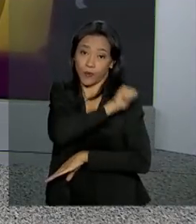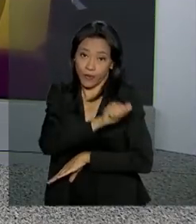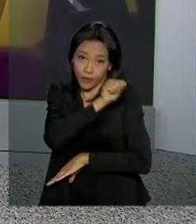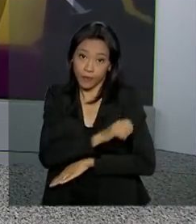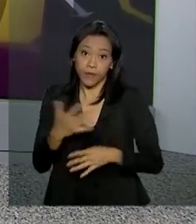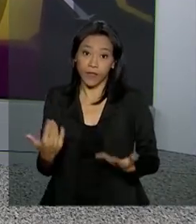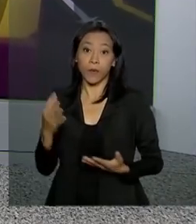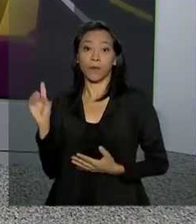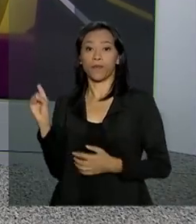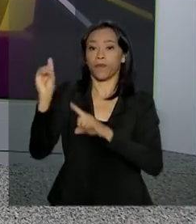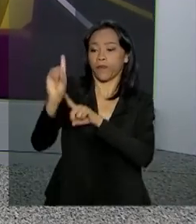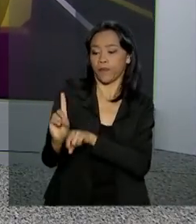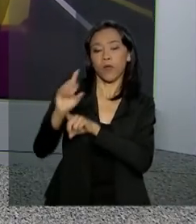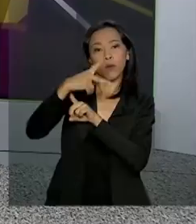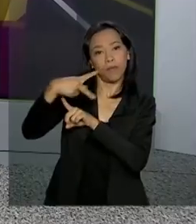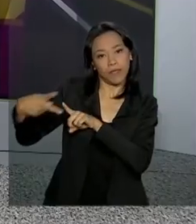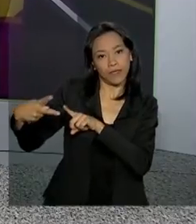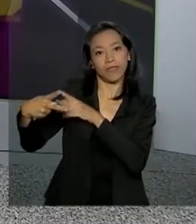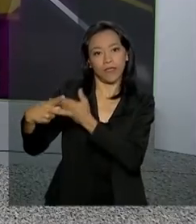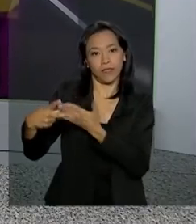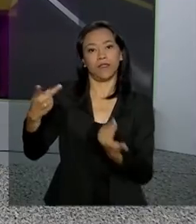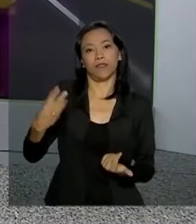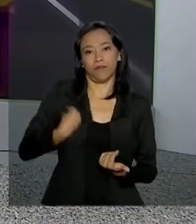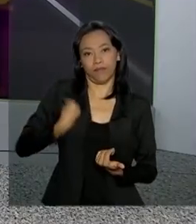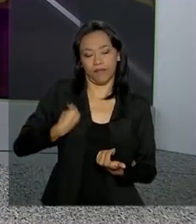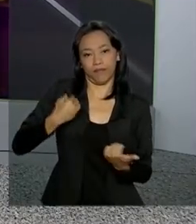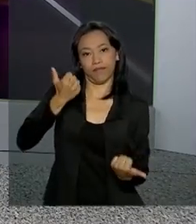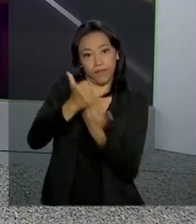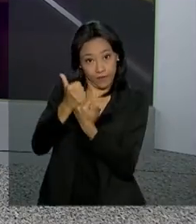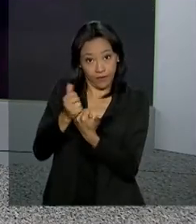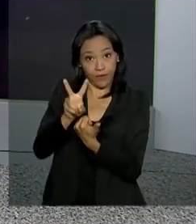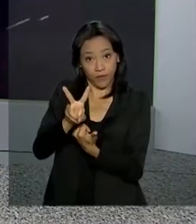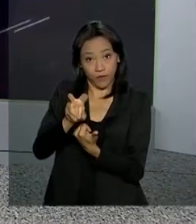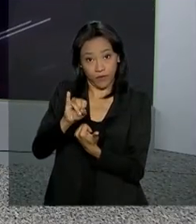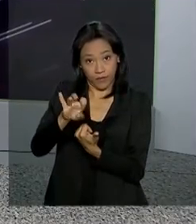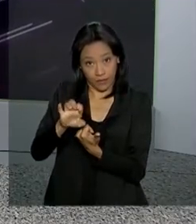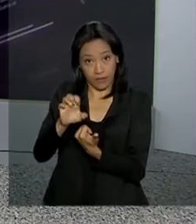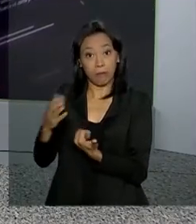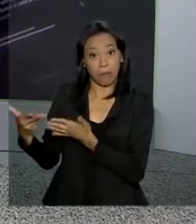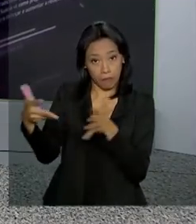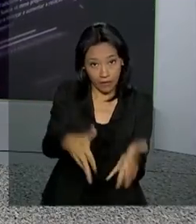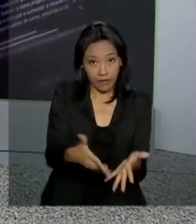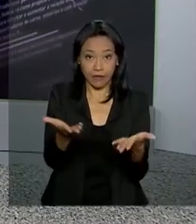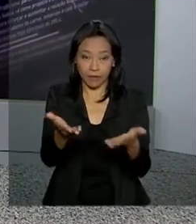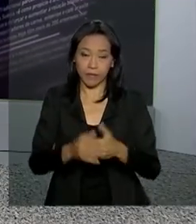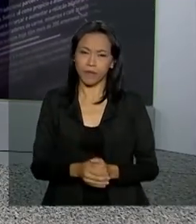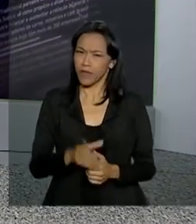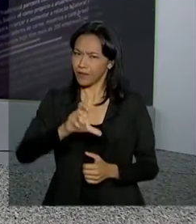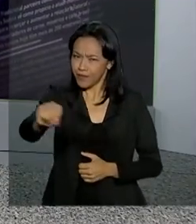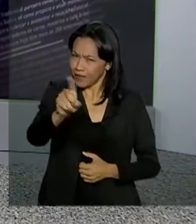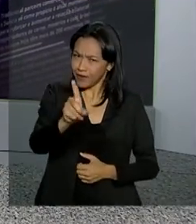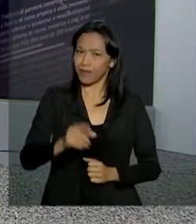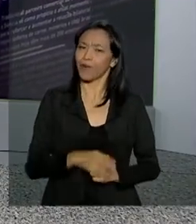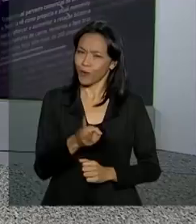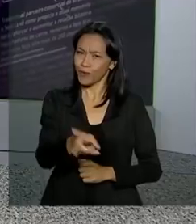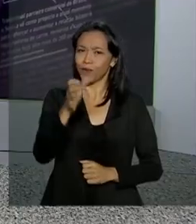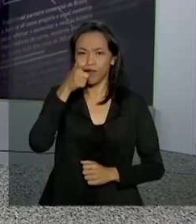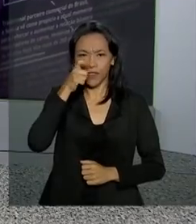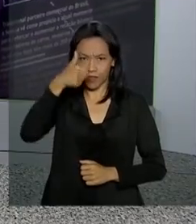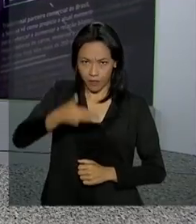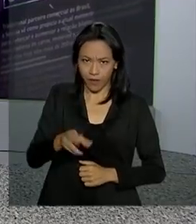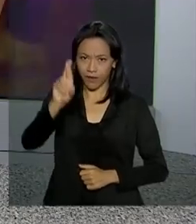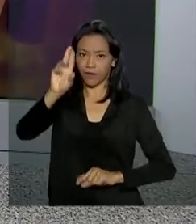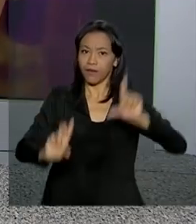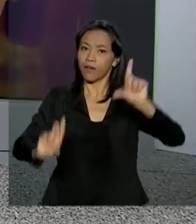presidente da República em exercício, general Hamilton Mourão, participa da solenidade. Não saia daí. Continue